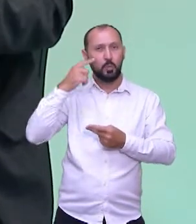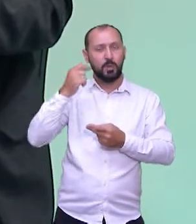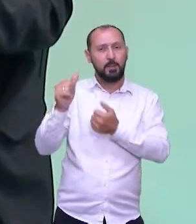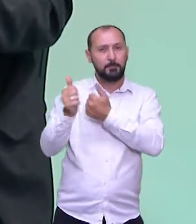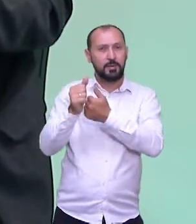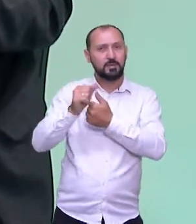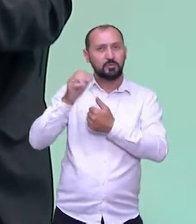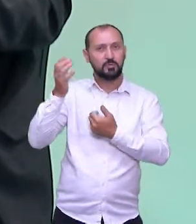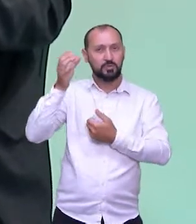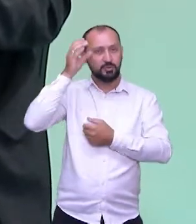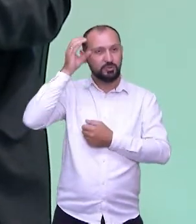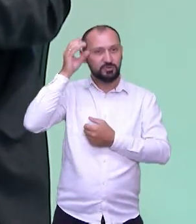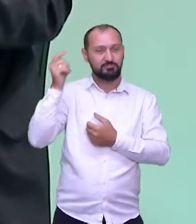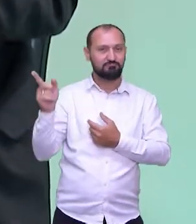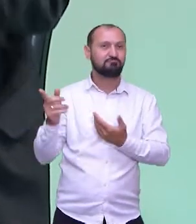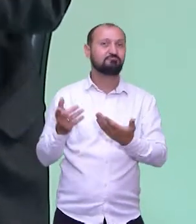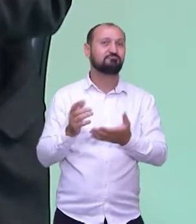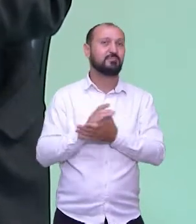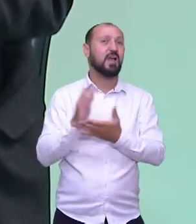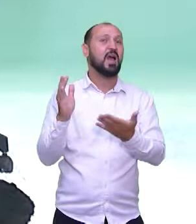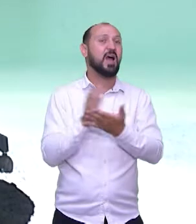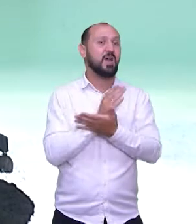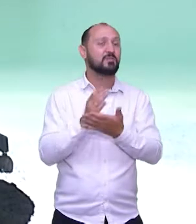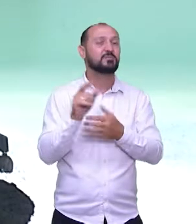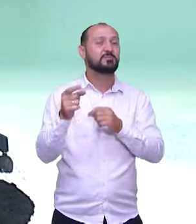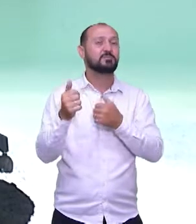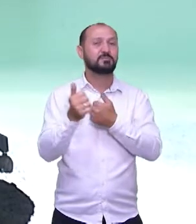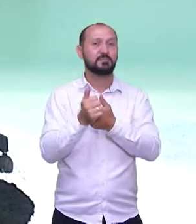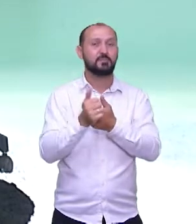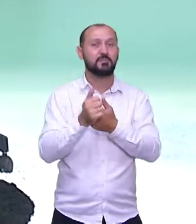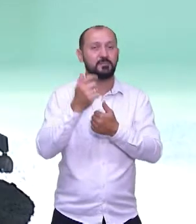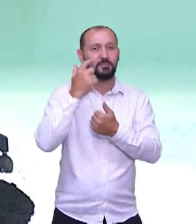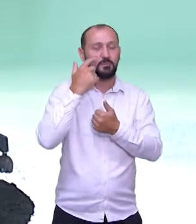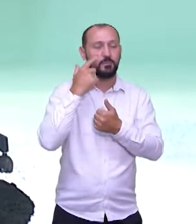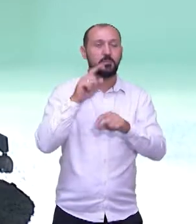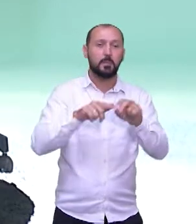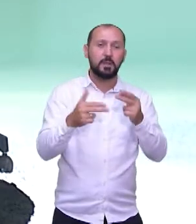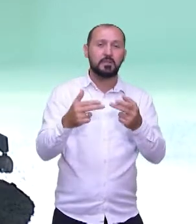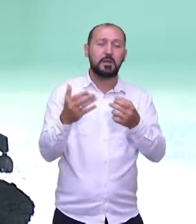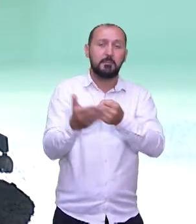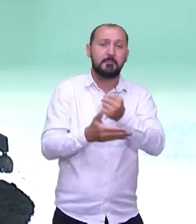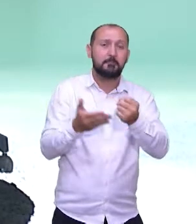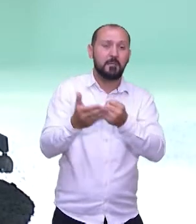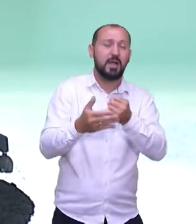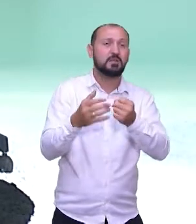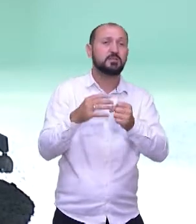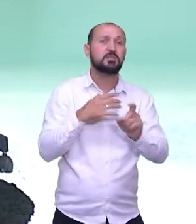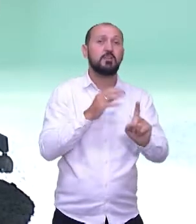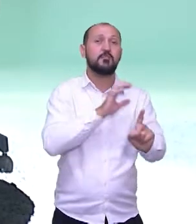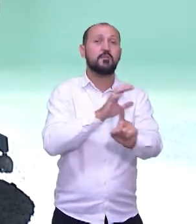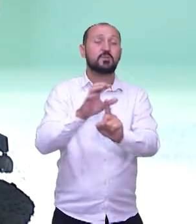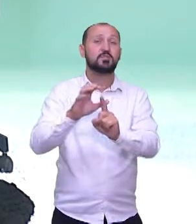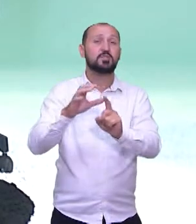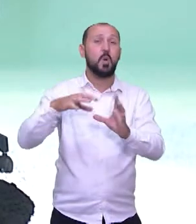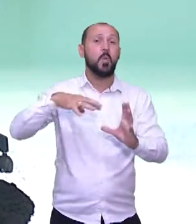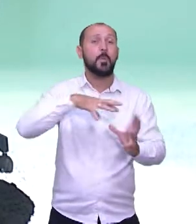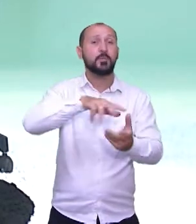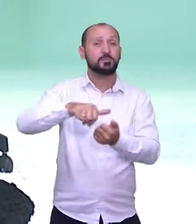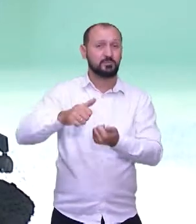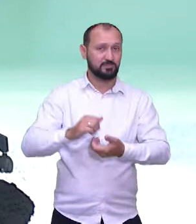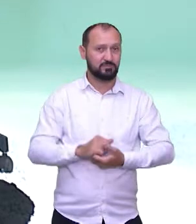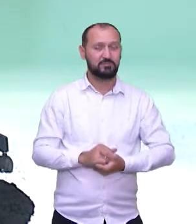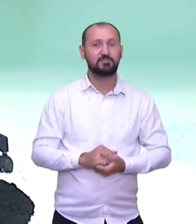pega o mercado asiático, locais onde a industrialização de manufaturas é muito grande e abastece o mundo inteiro.